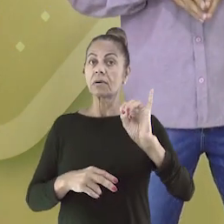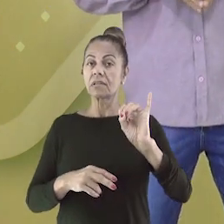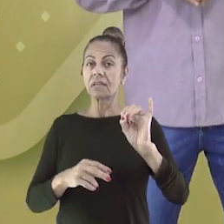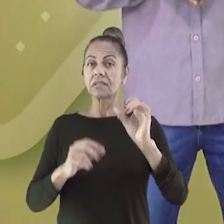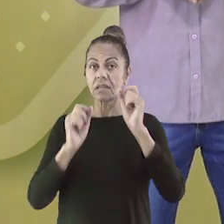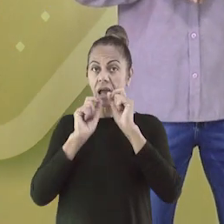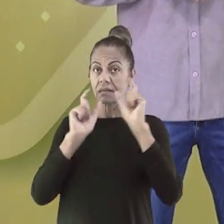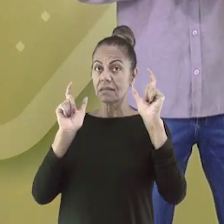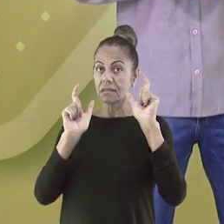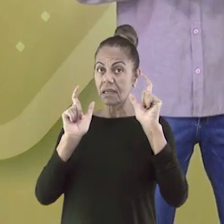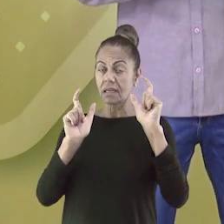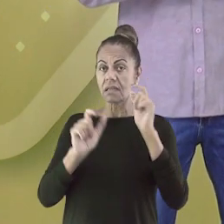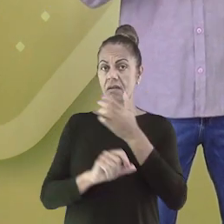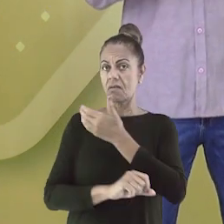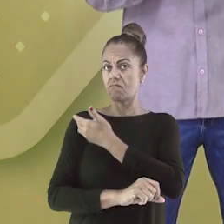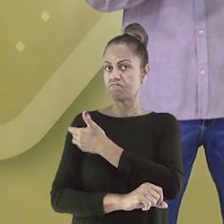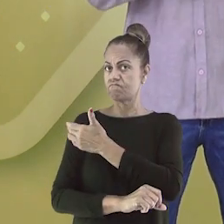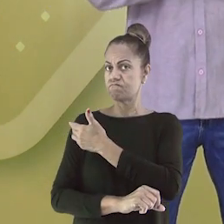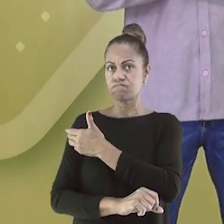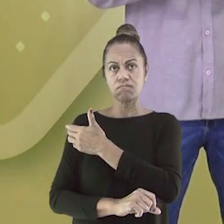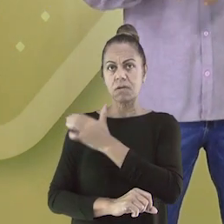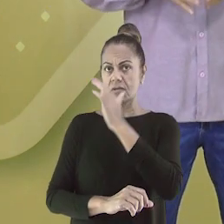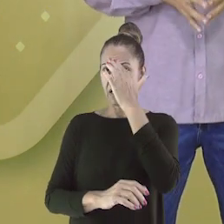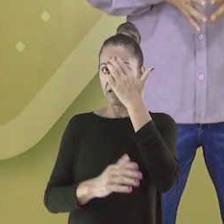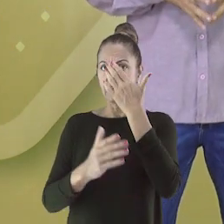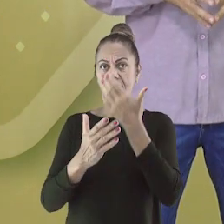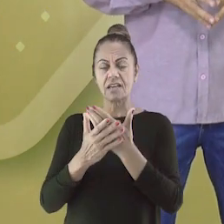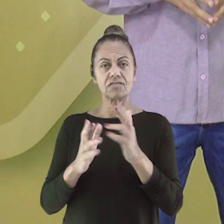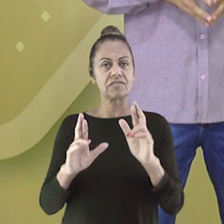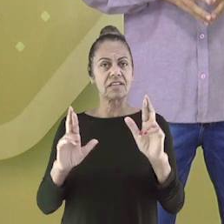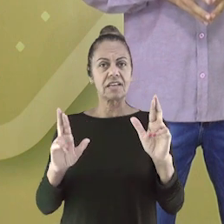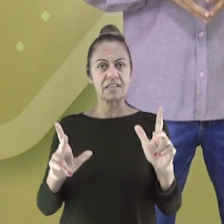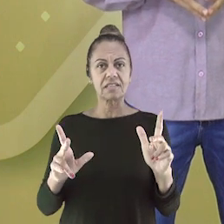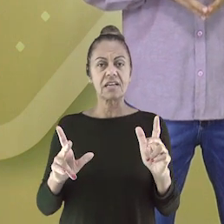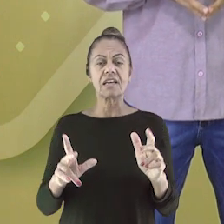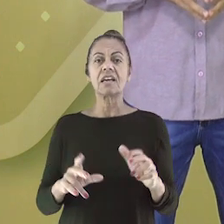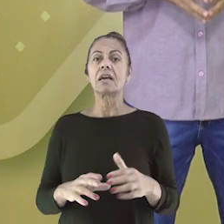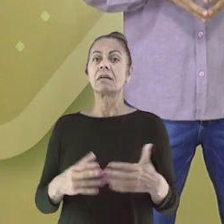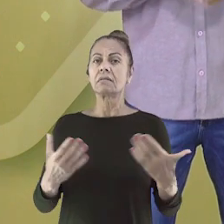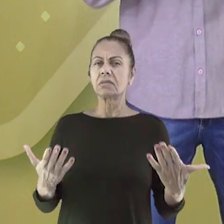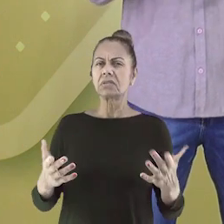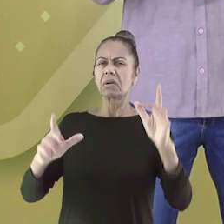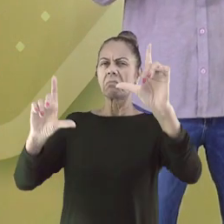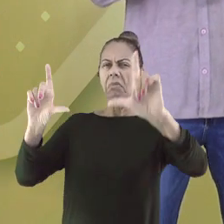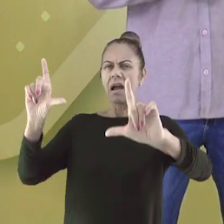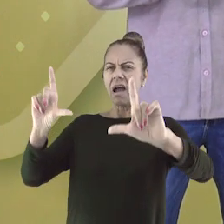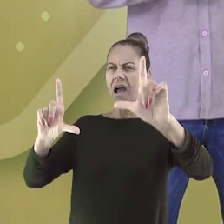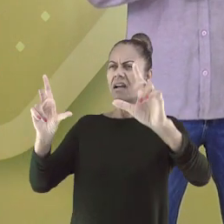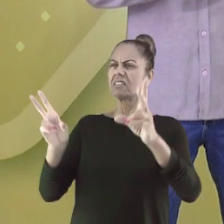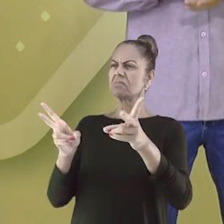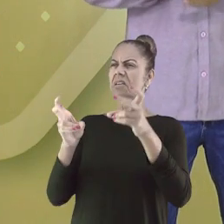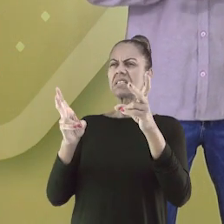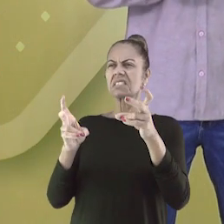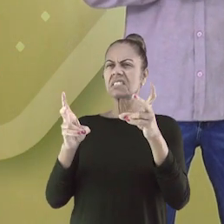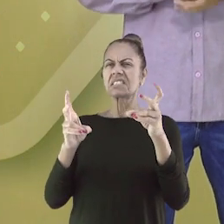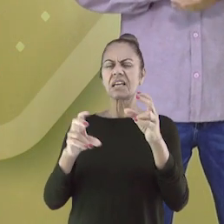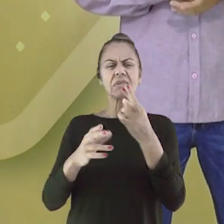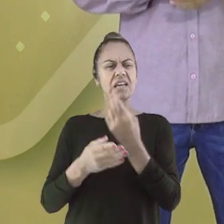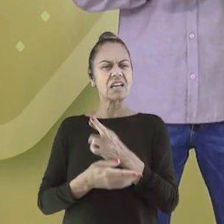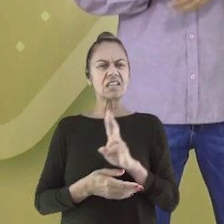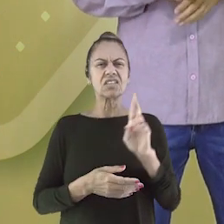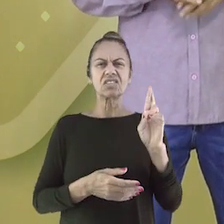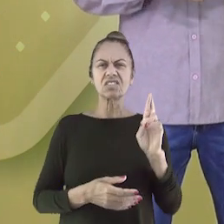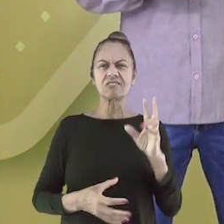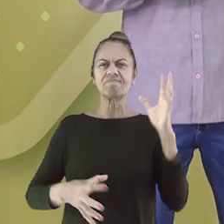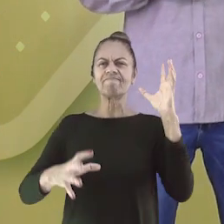estar atento para não discriminar quem pensa e crê de maneira diferente. Atualmente, ainda é possível ver nos